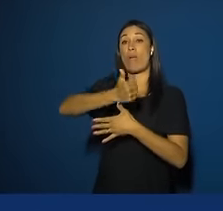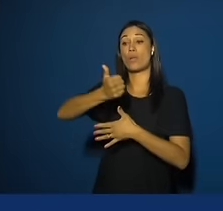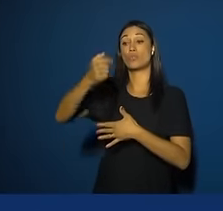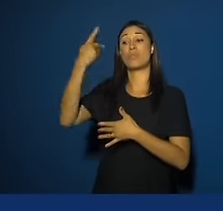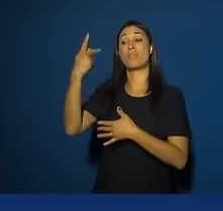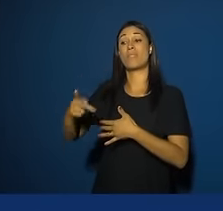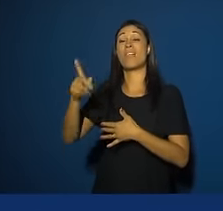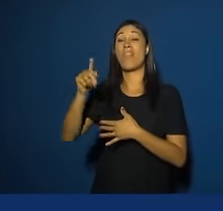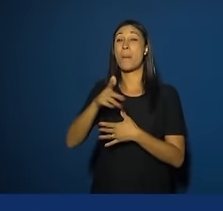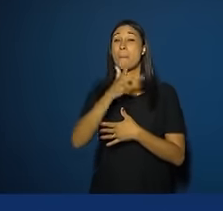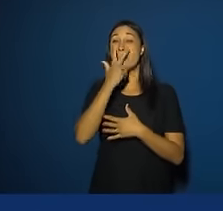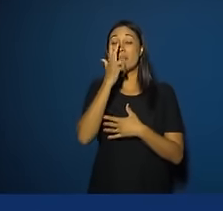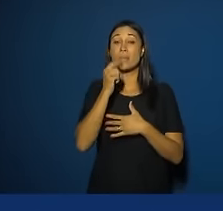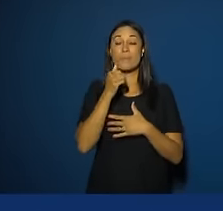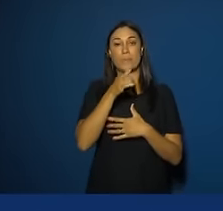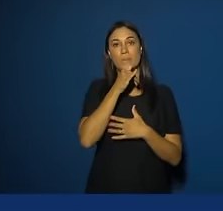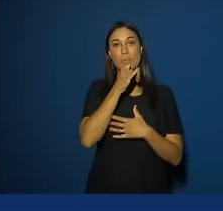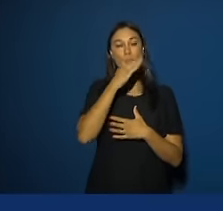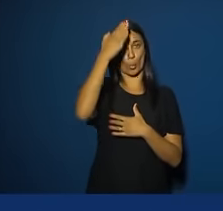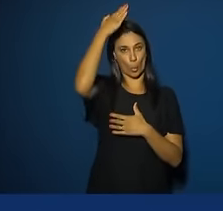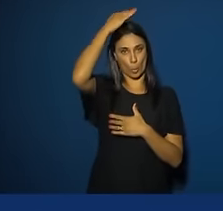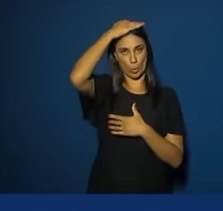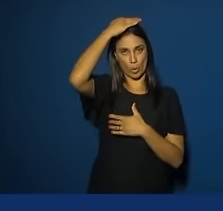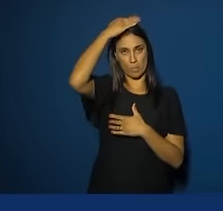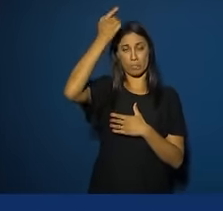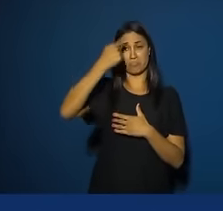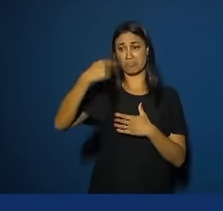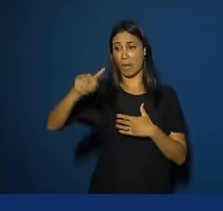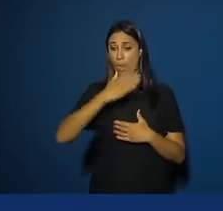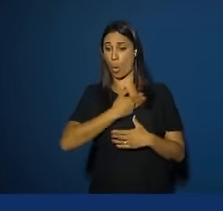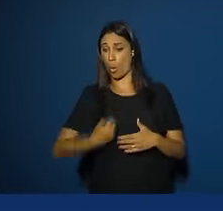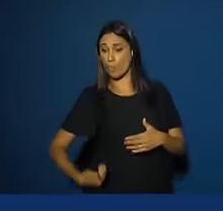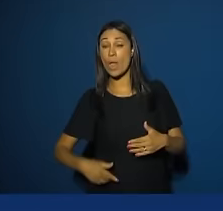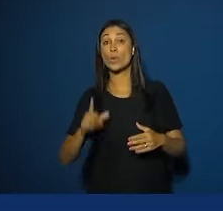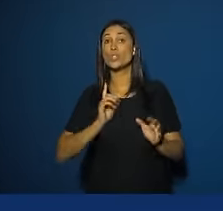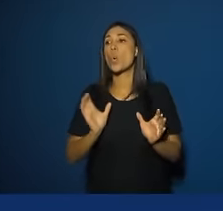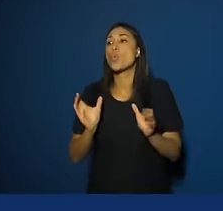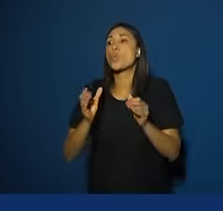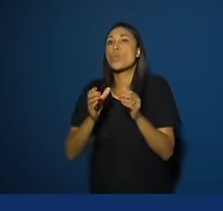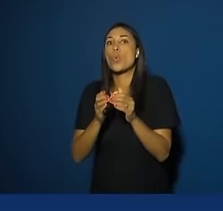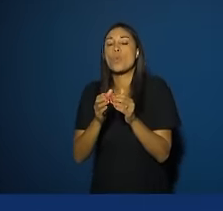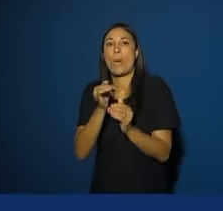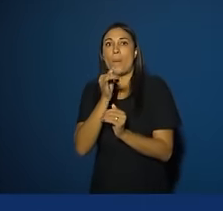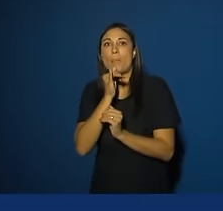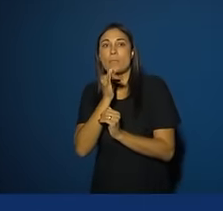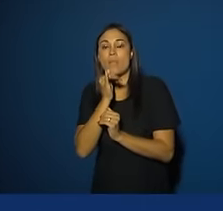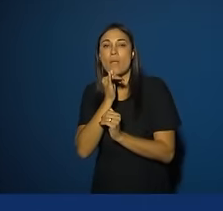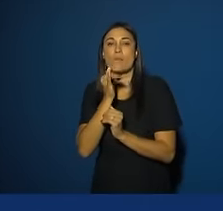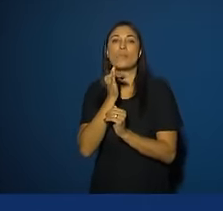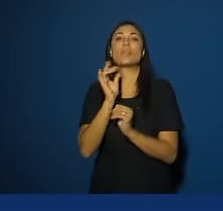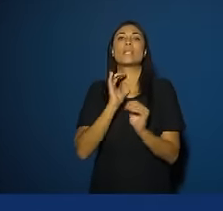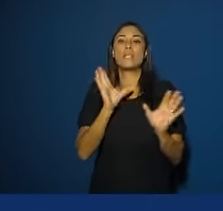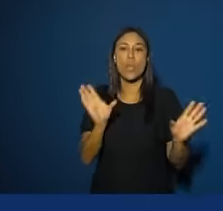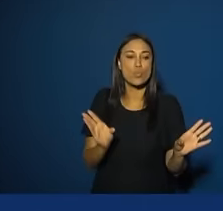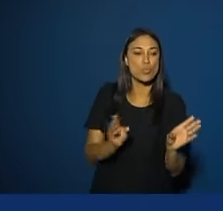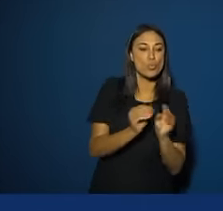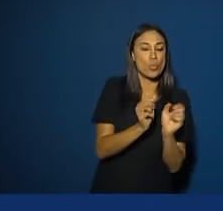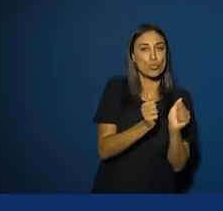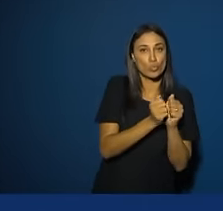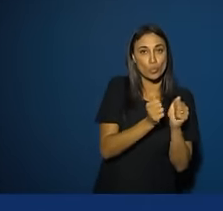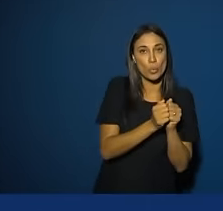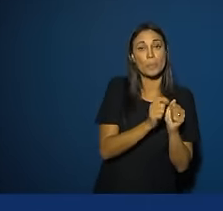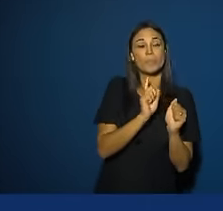pouco perturbador quando o trump foi ao governo havia um grupo de de parte do establishment se juntou a ele